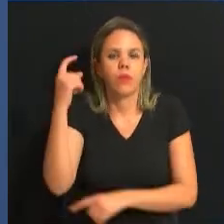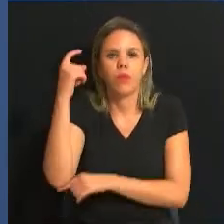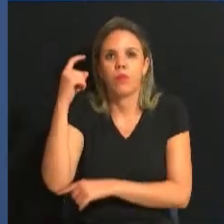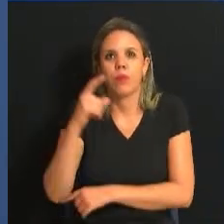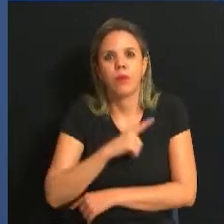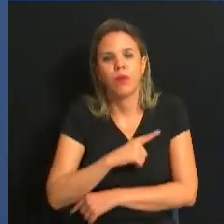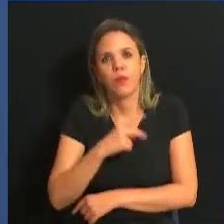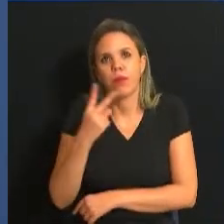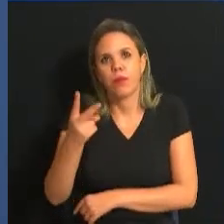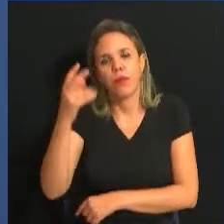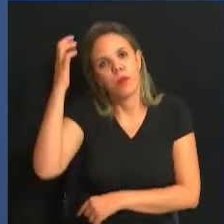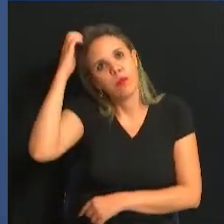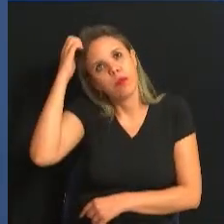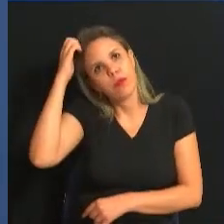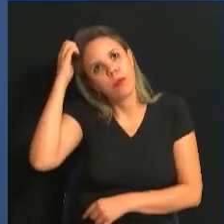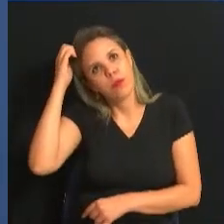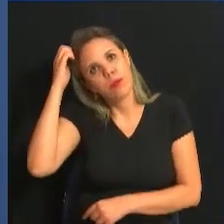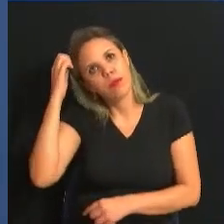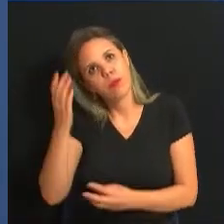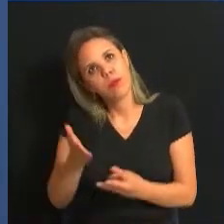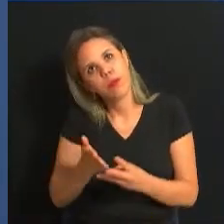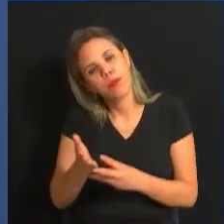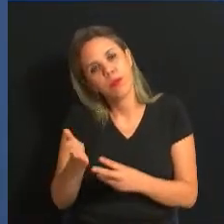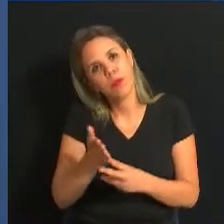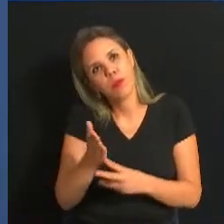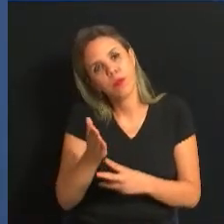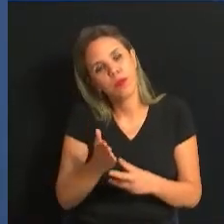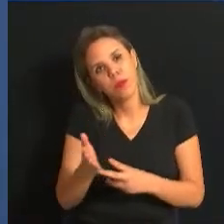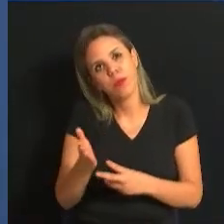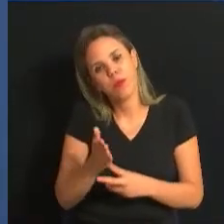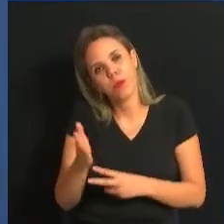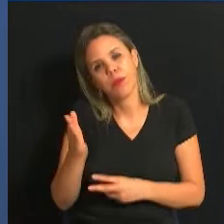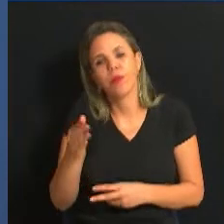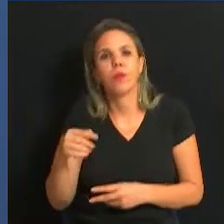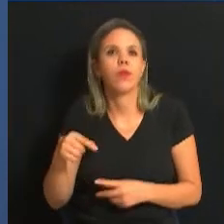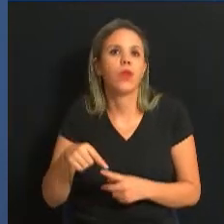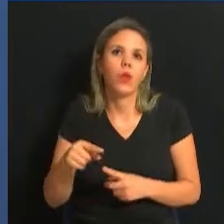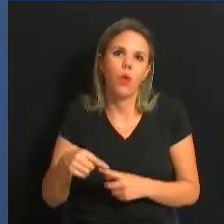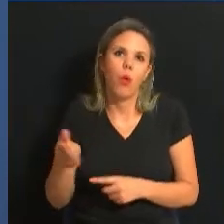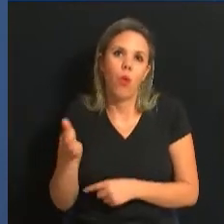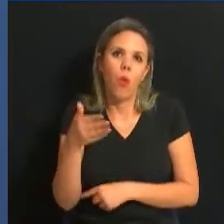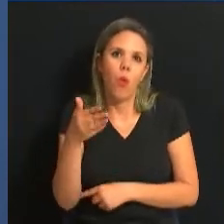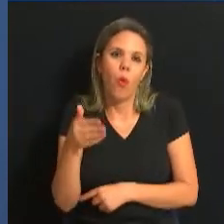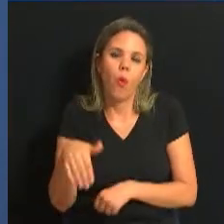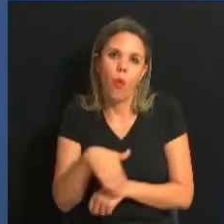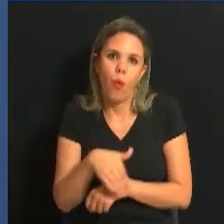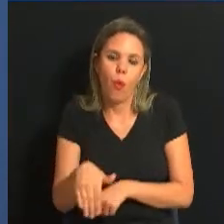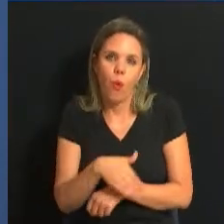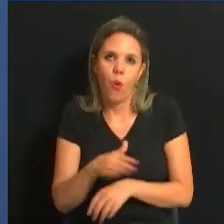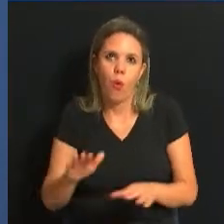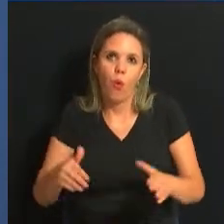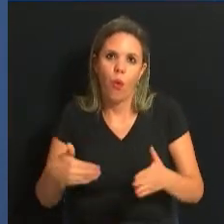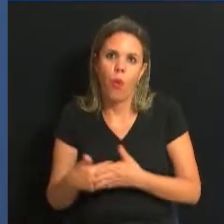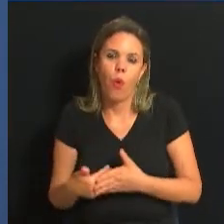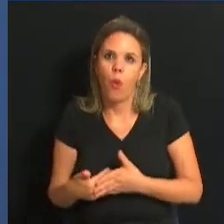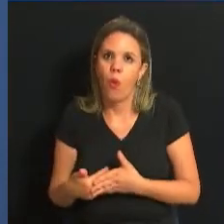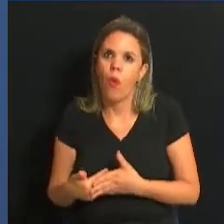duas outras vias. Olha, no Cambuí, a Rua dos Bandeirantes será fechada ao tráfego na altura do